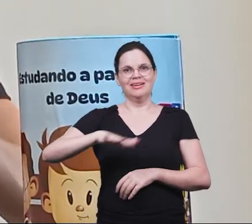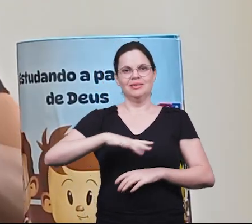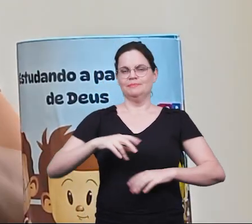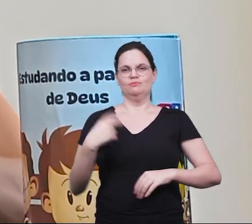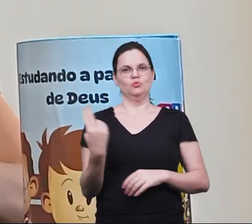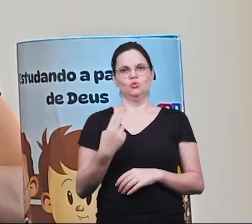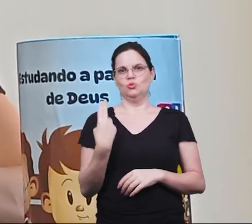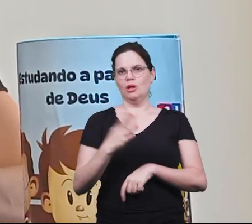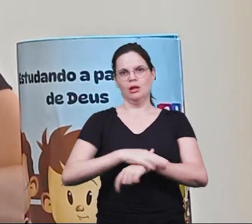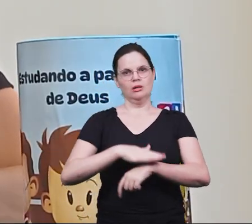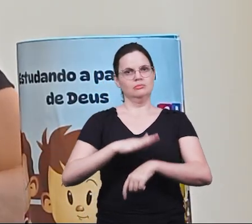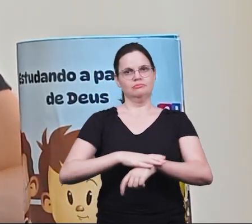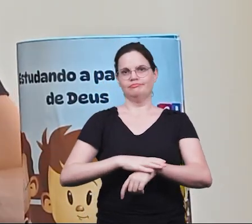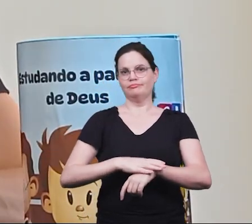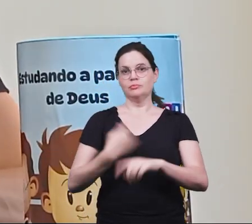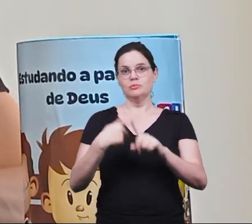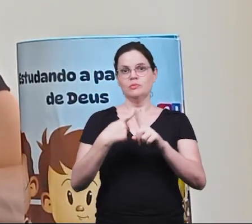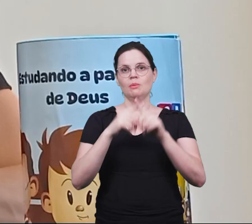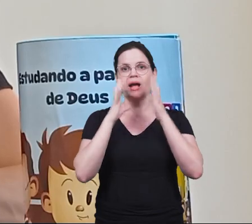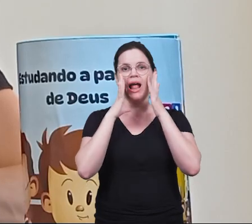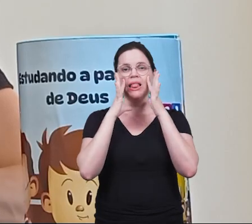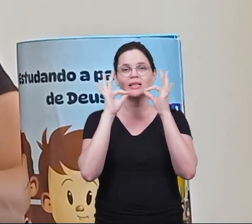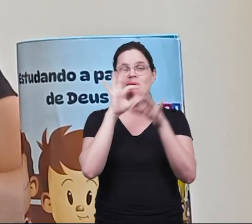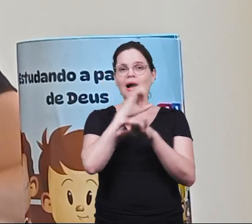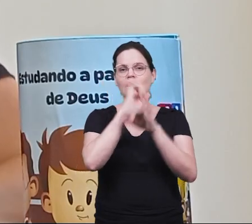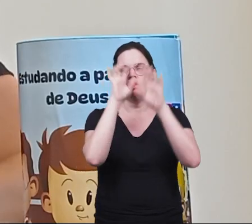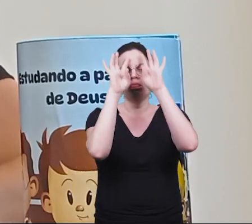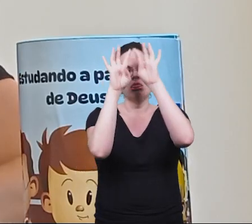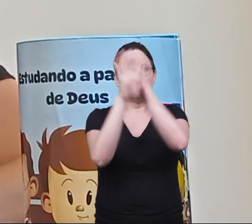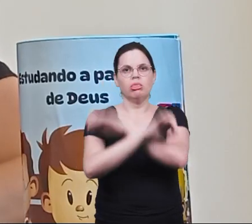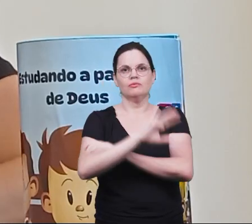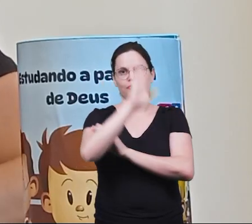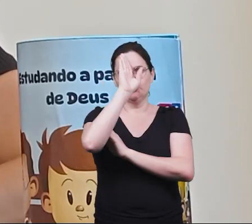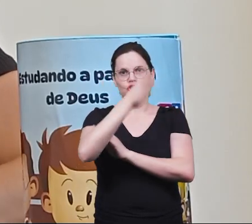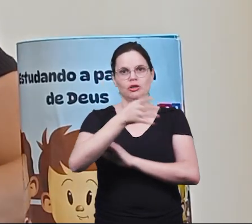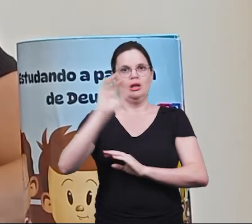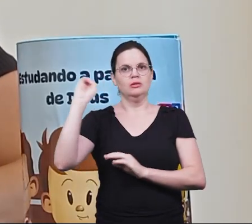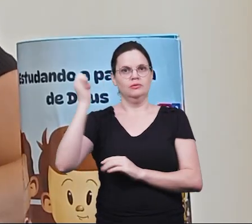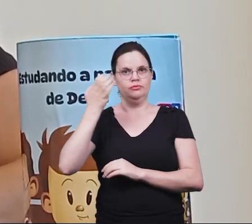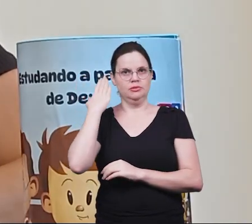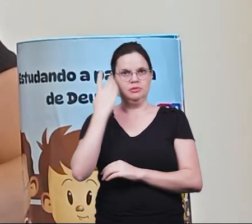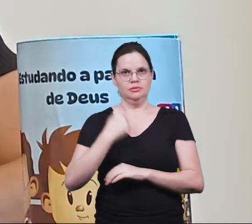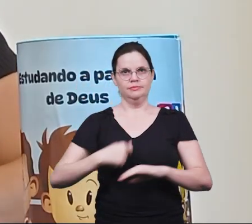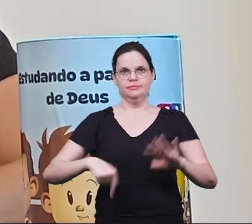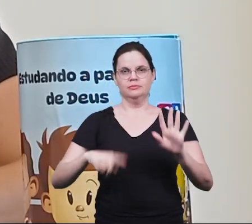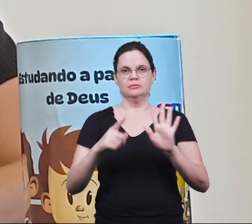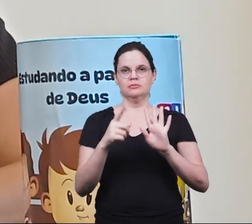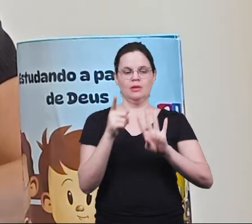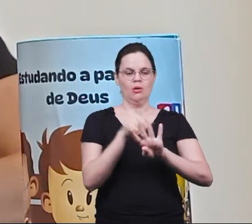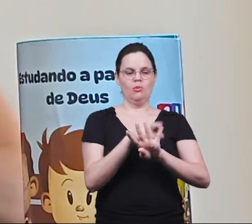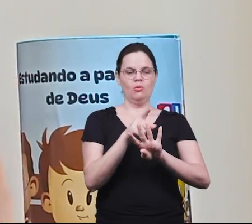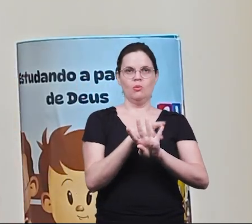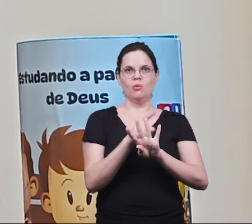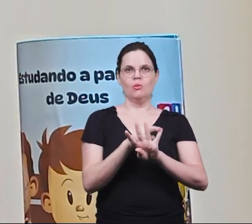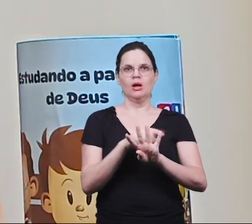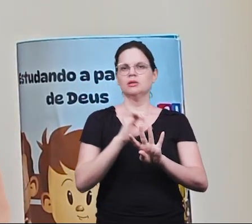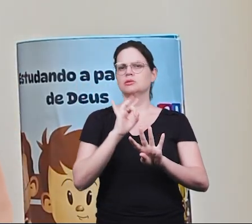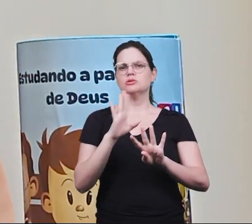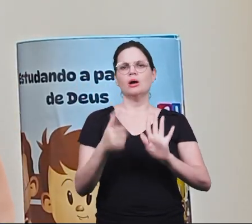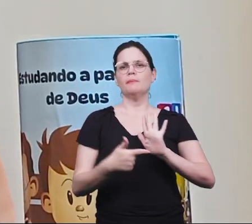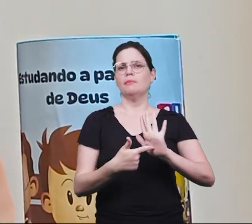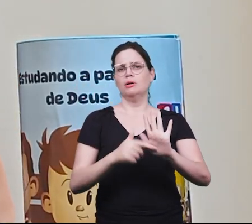nesse tempo todo da história. Nós fomos direto para a revelação. O nível 4,